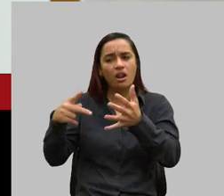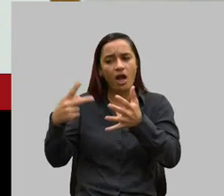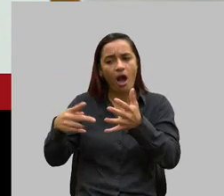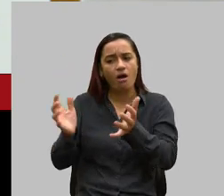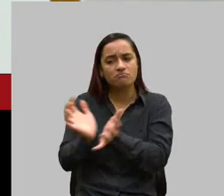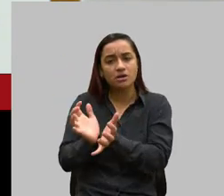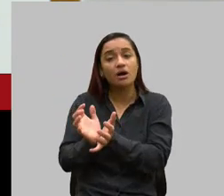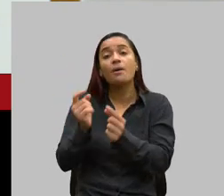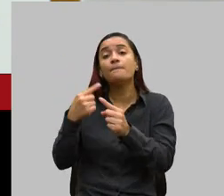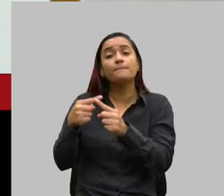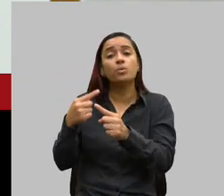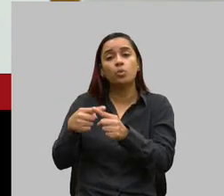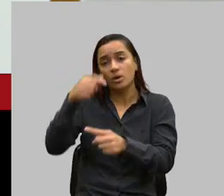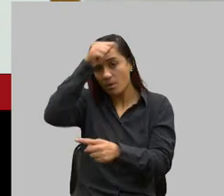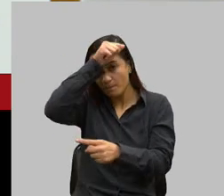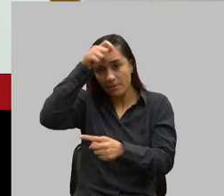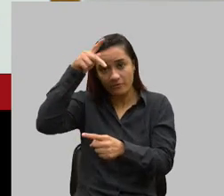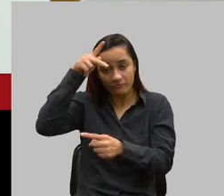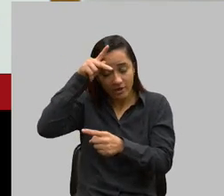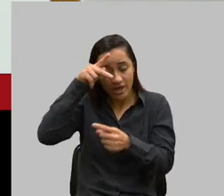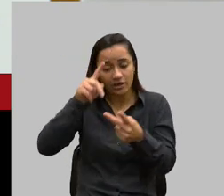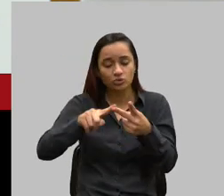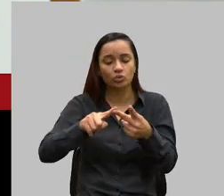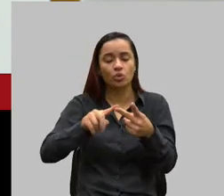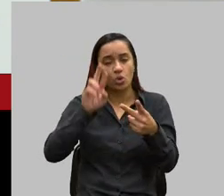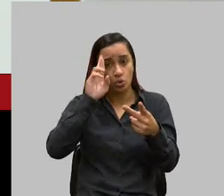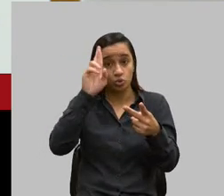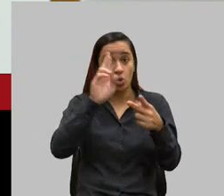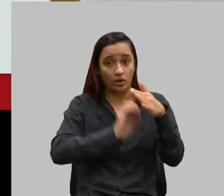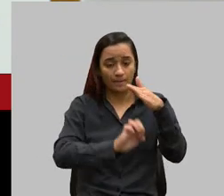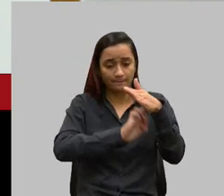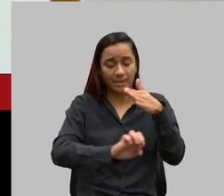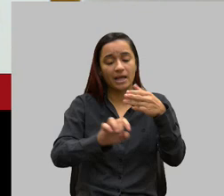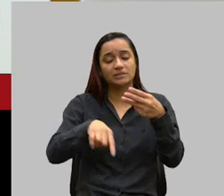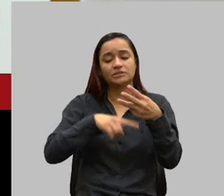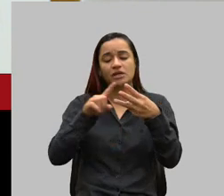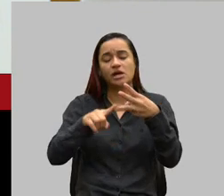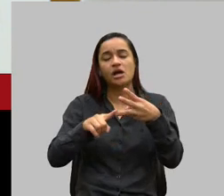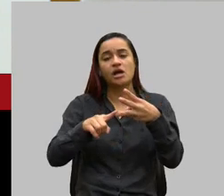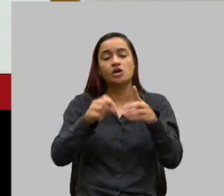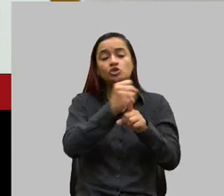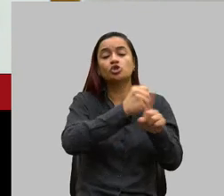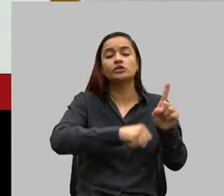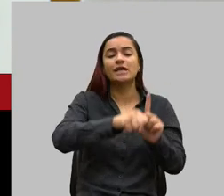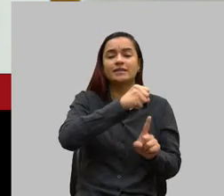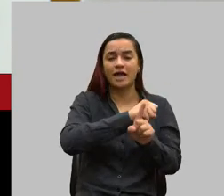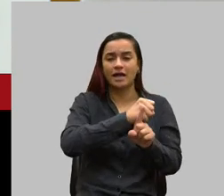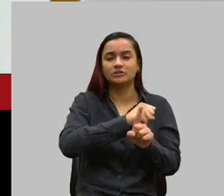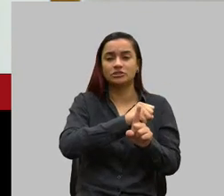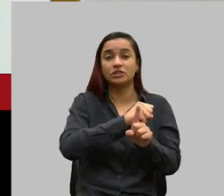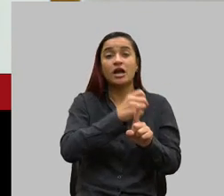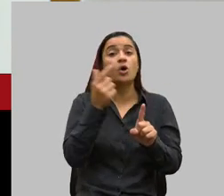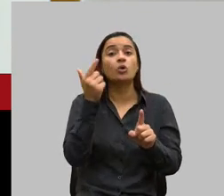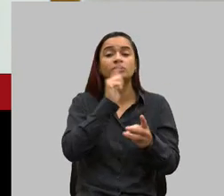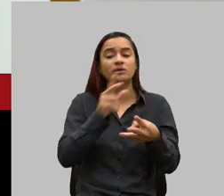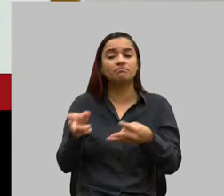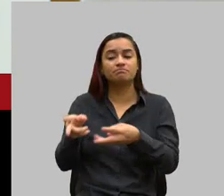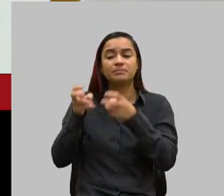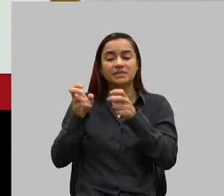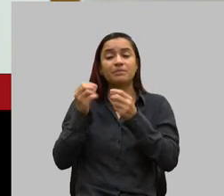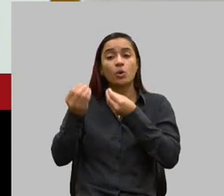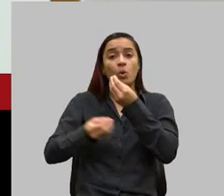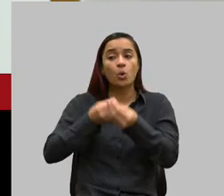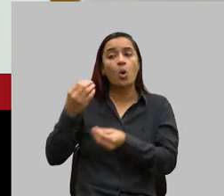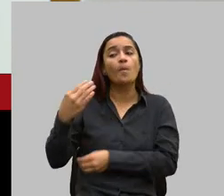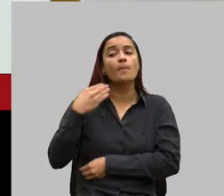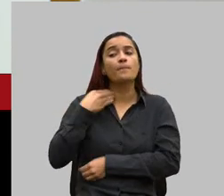o empreendedor e a sociedade civil entenda o que que o Banco do Nordeste em si a secretaria de desenvolvimento e investe